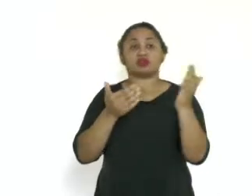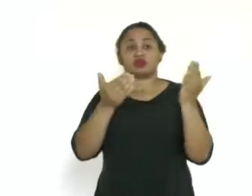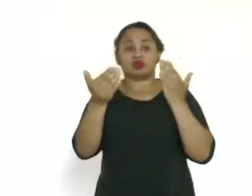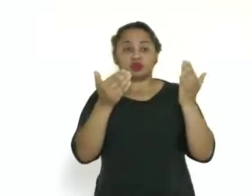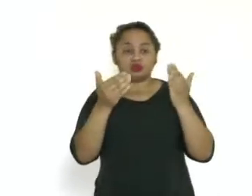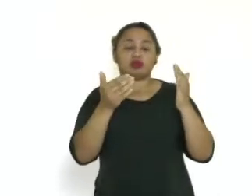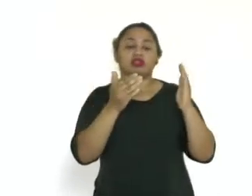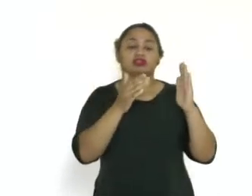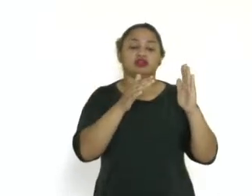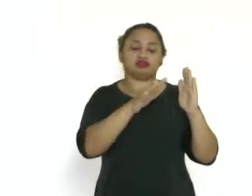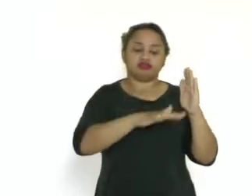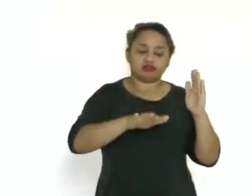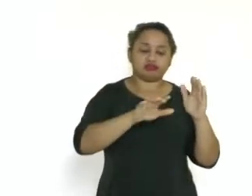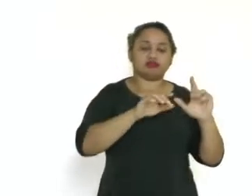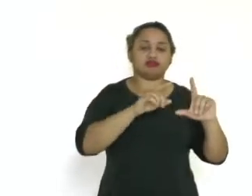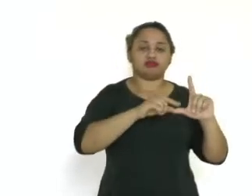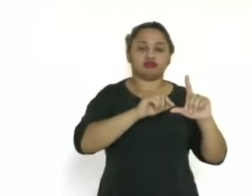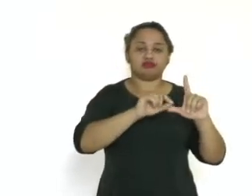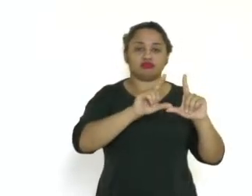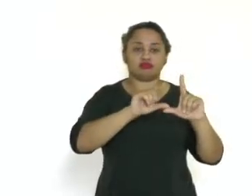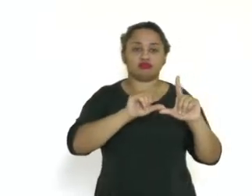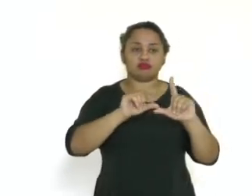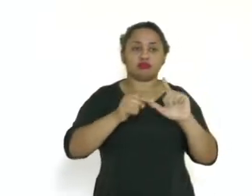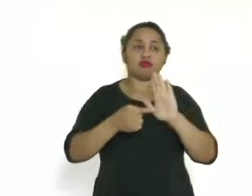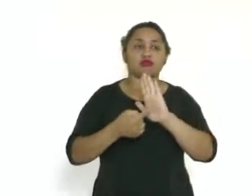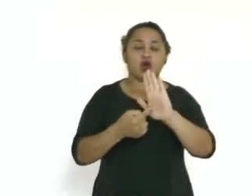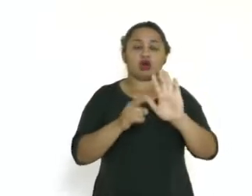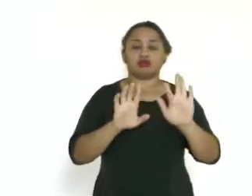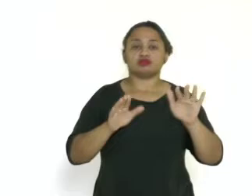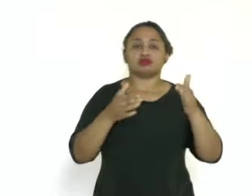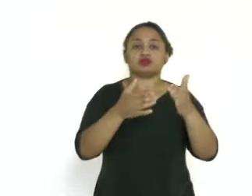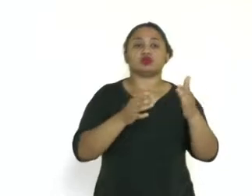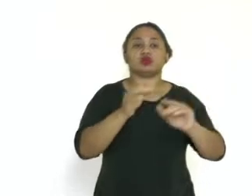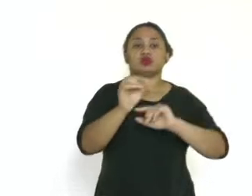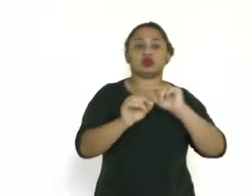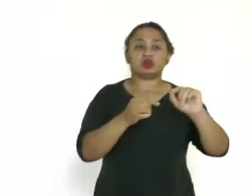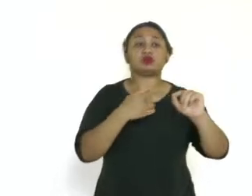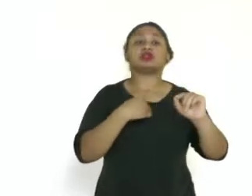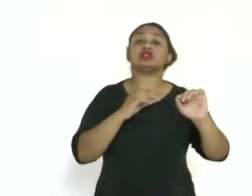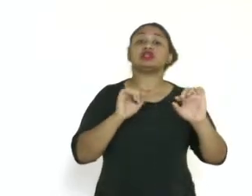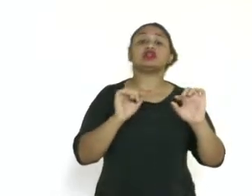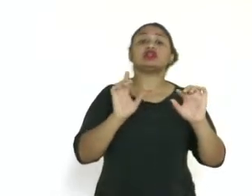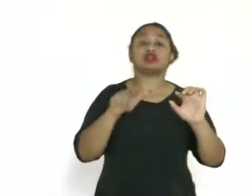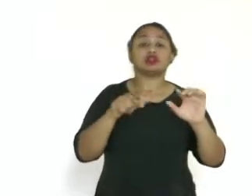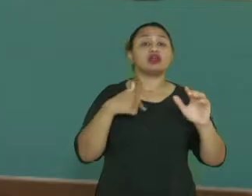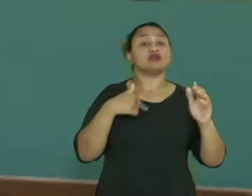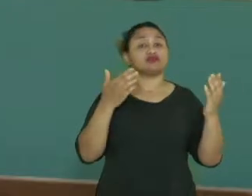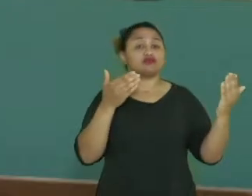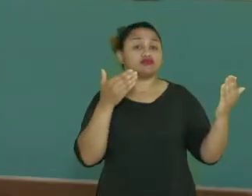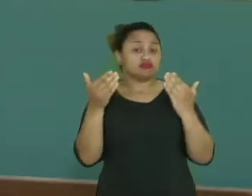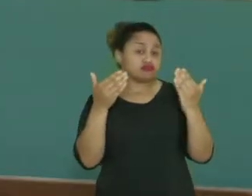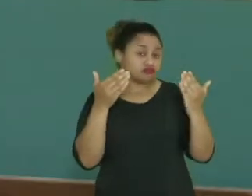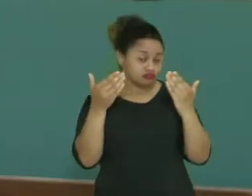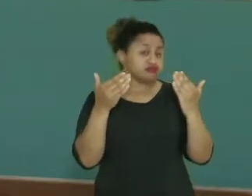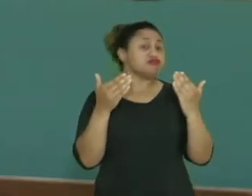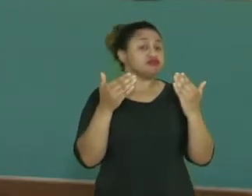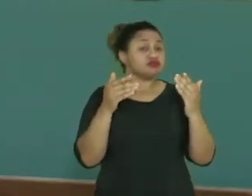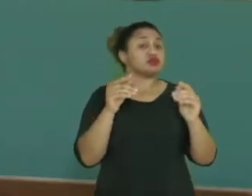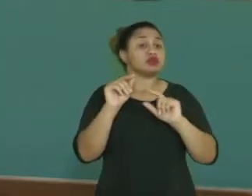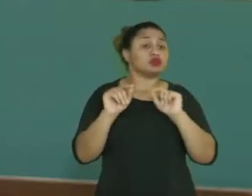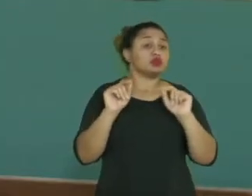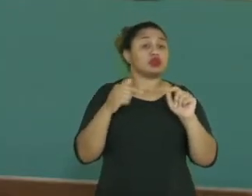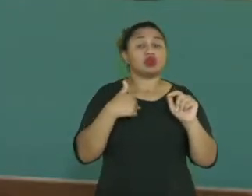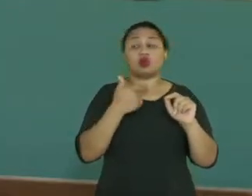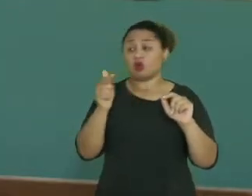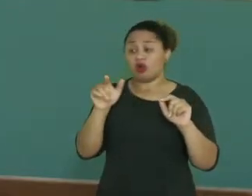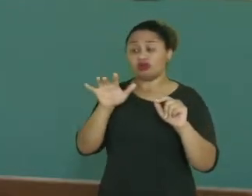um eixo ali do gráfico, né? Ele mostra especificamente, né, o que está sendo comparado, isso, enquanto o